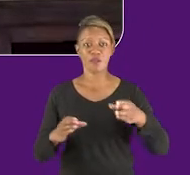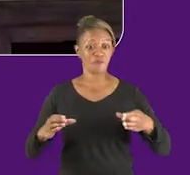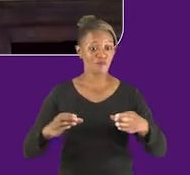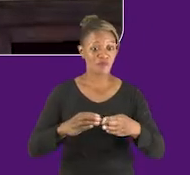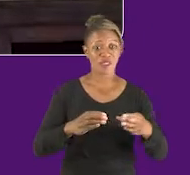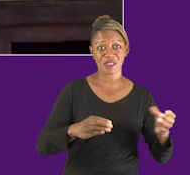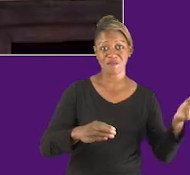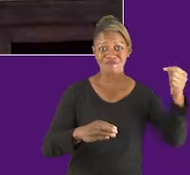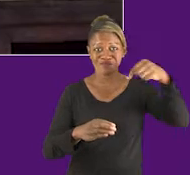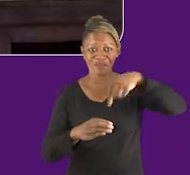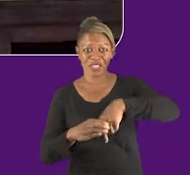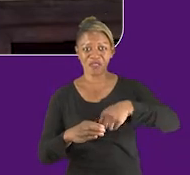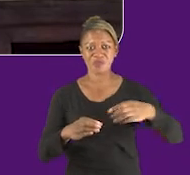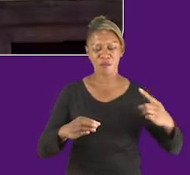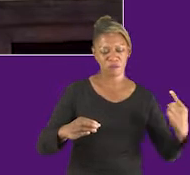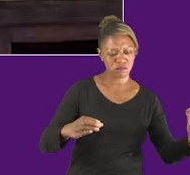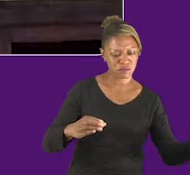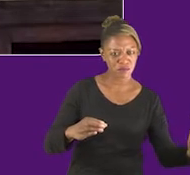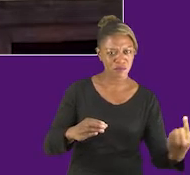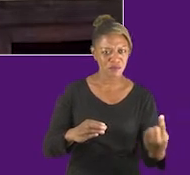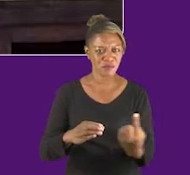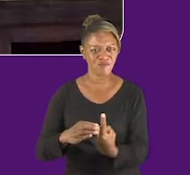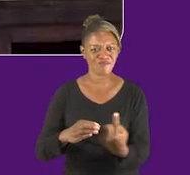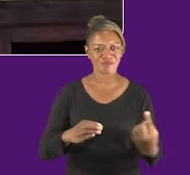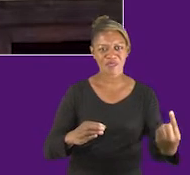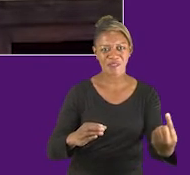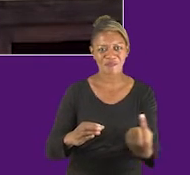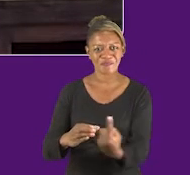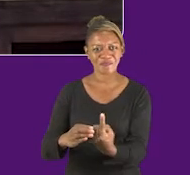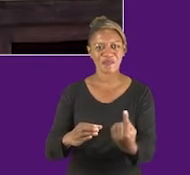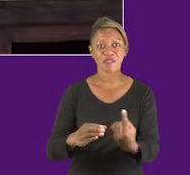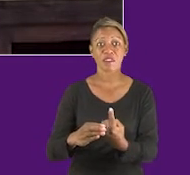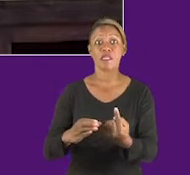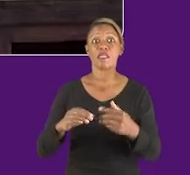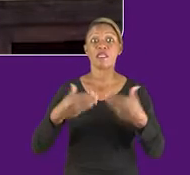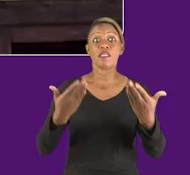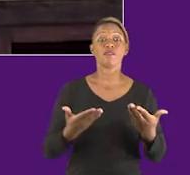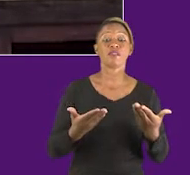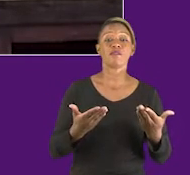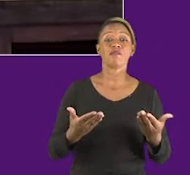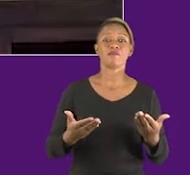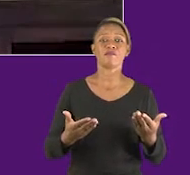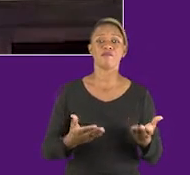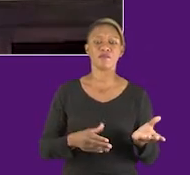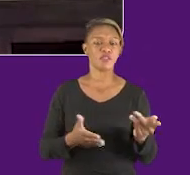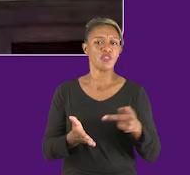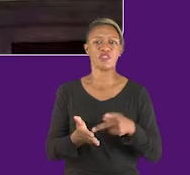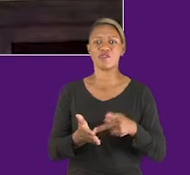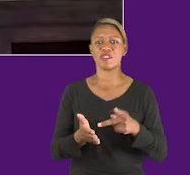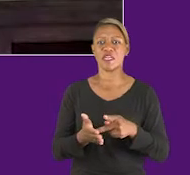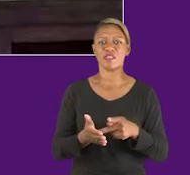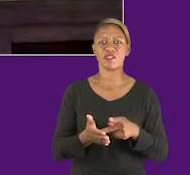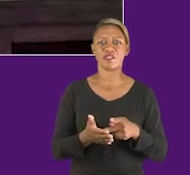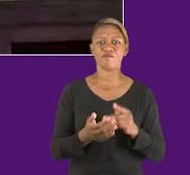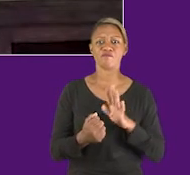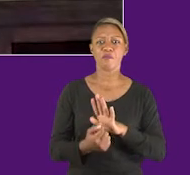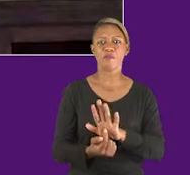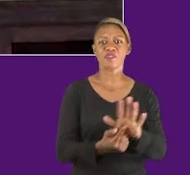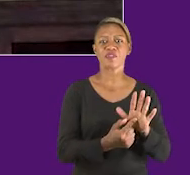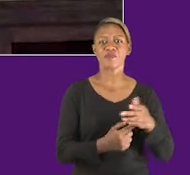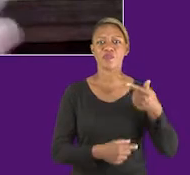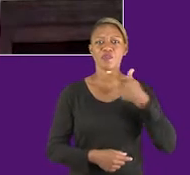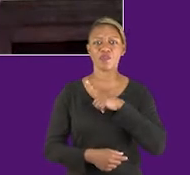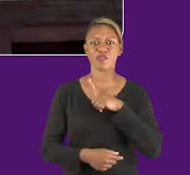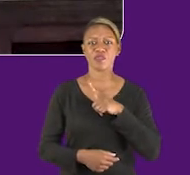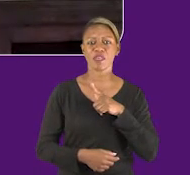soluções né e a partir de isso a gente entendeu que uma abordagem baseado no modelo ágil conseguiria